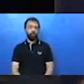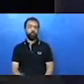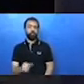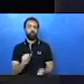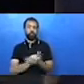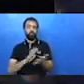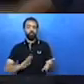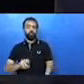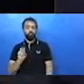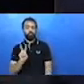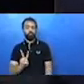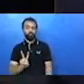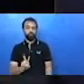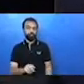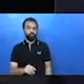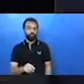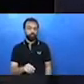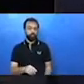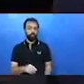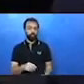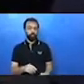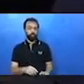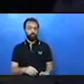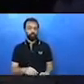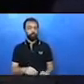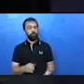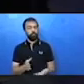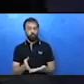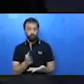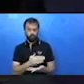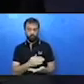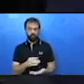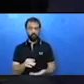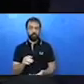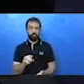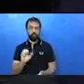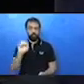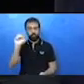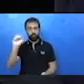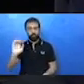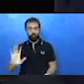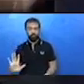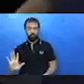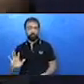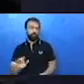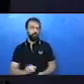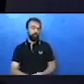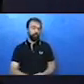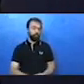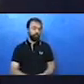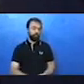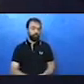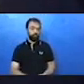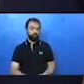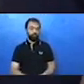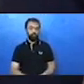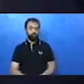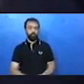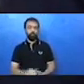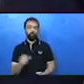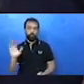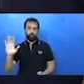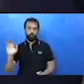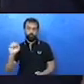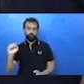Tarefa 2, consulte o mapa da próxima página. Lembra que eu falei que ia ter um mapa no final da aula? Mas com o mapa